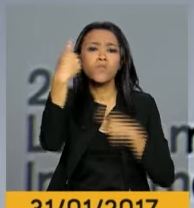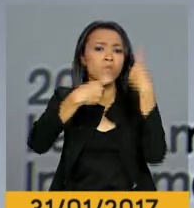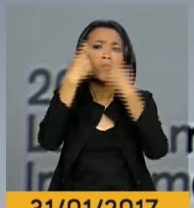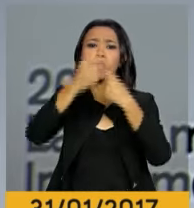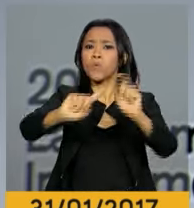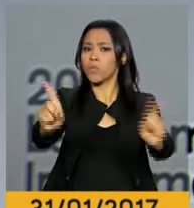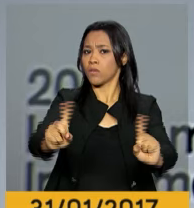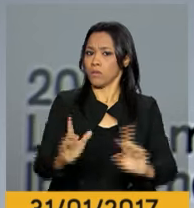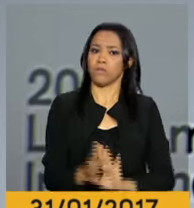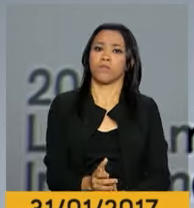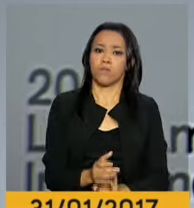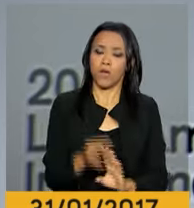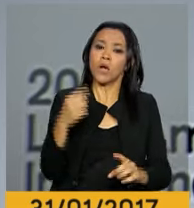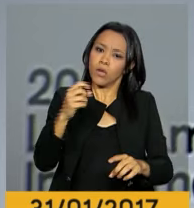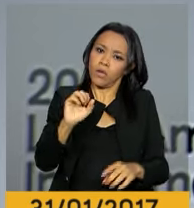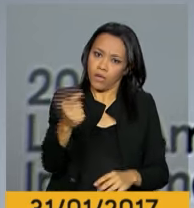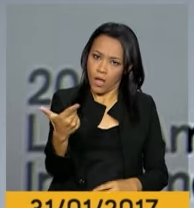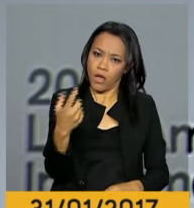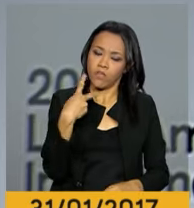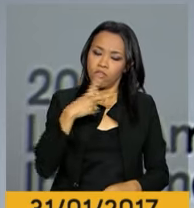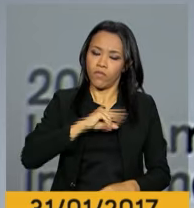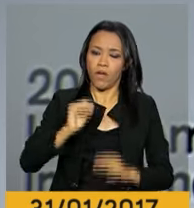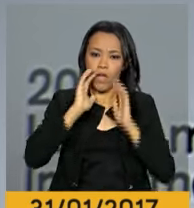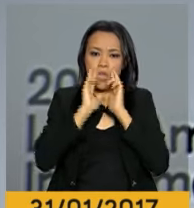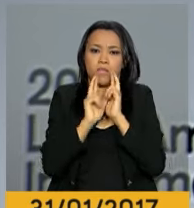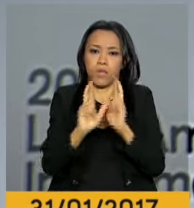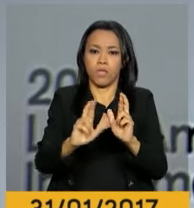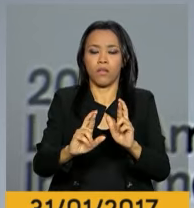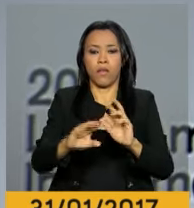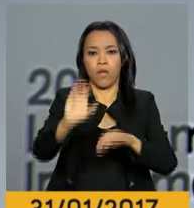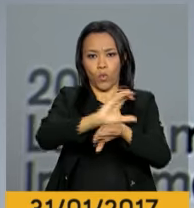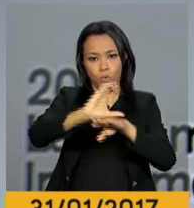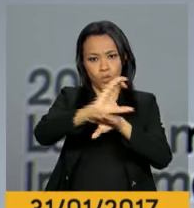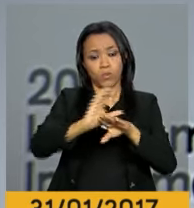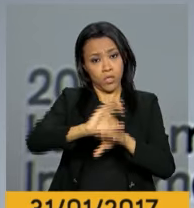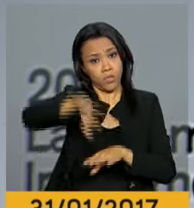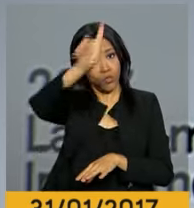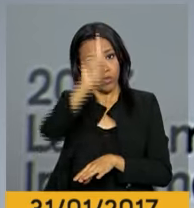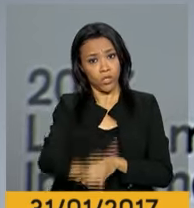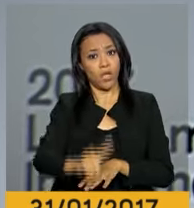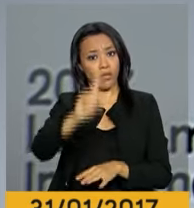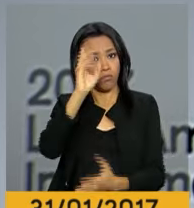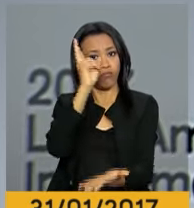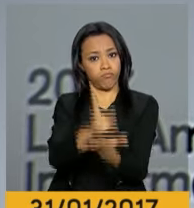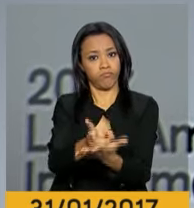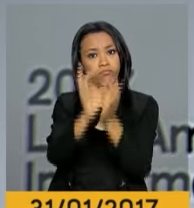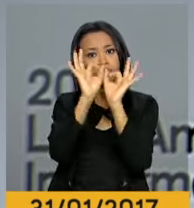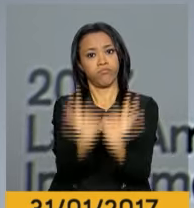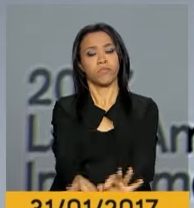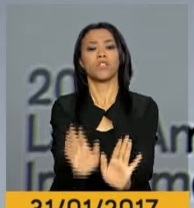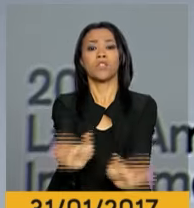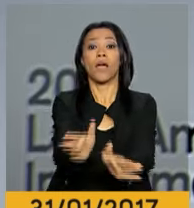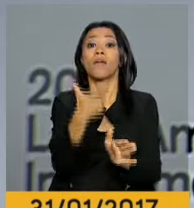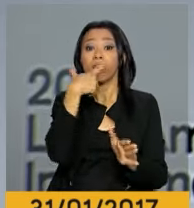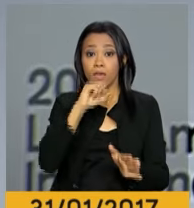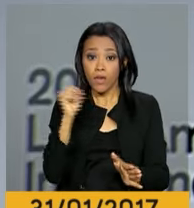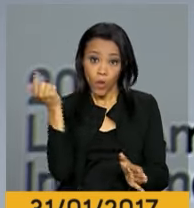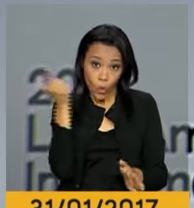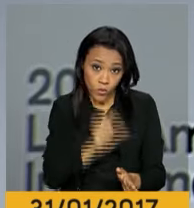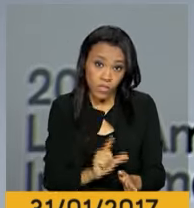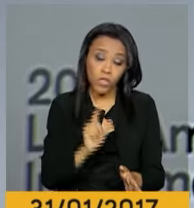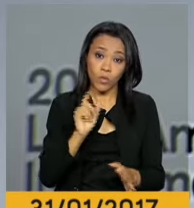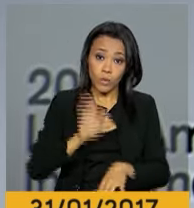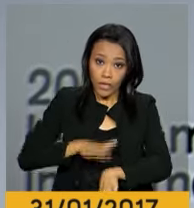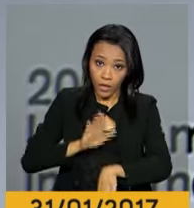isto porque evidentemente nós vamos cumprir a constituição e garantir o direito adquirido quem já adquiriu tempo de serviço para entar